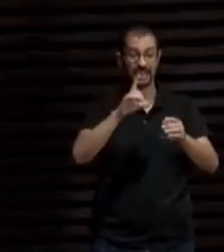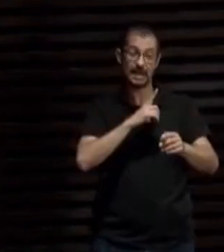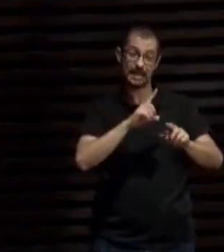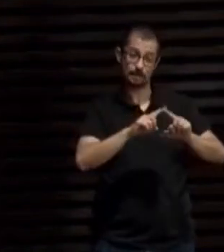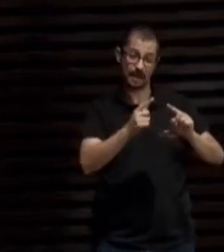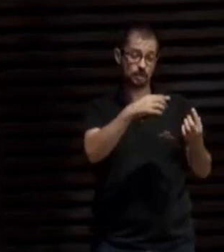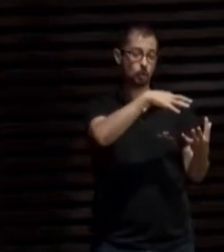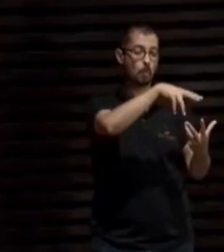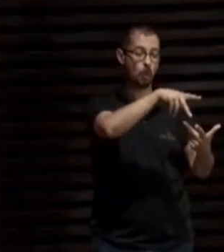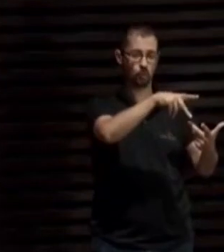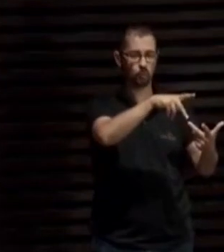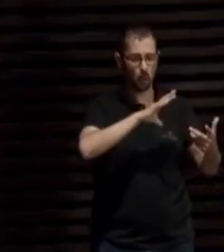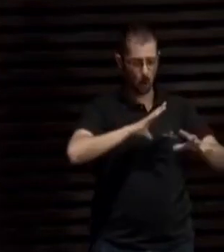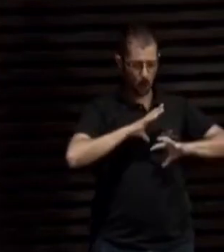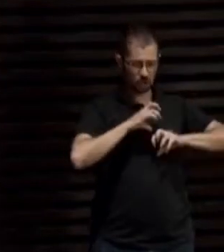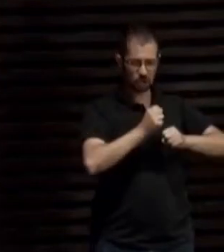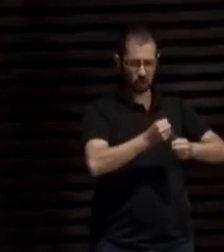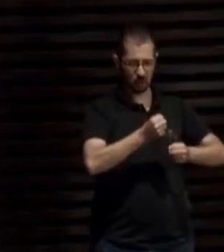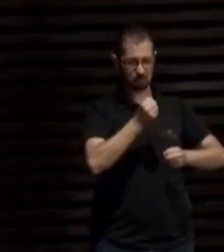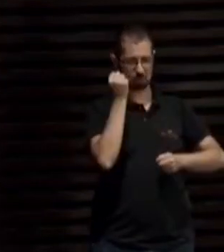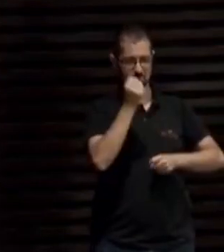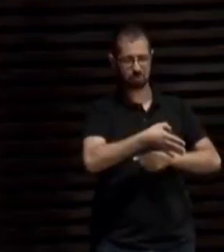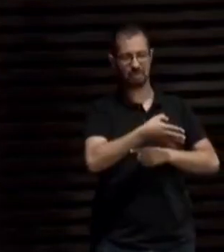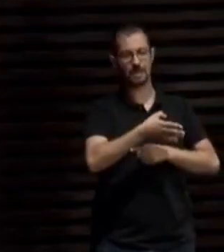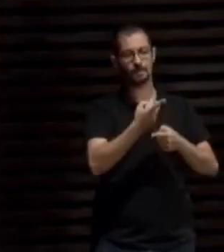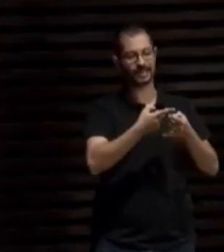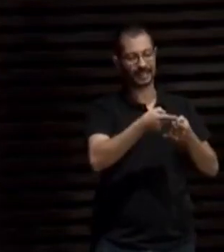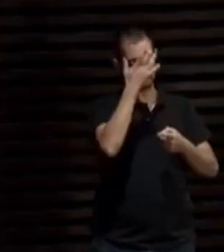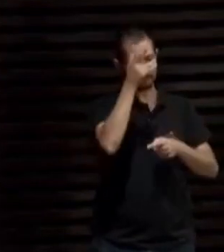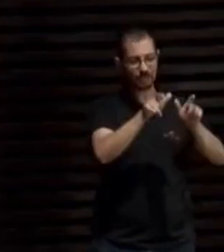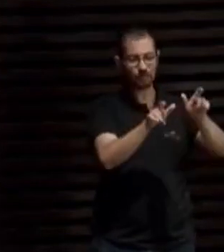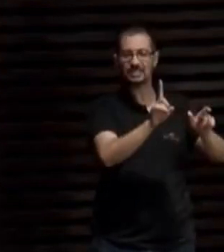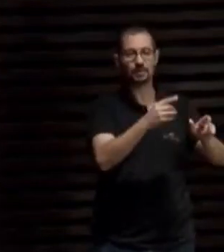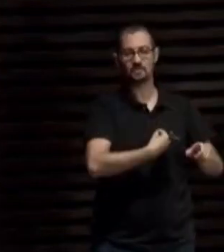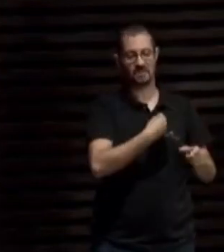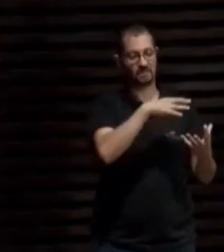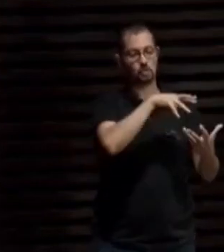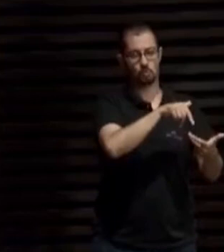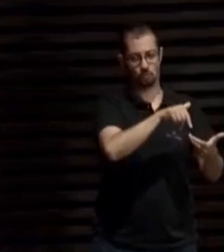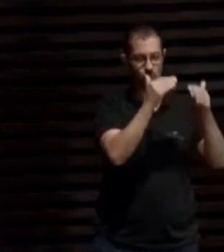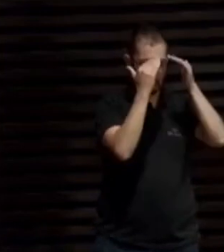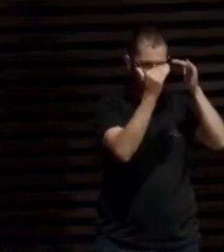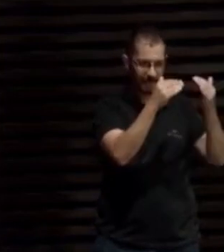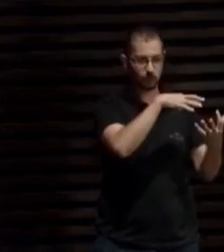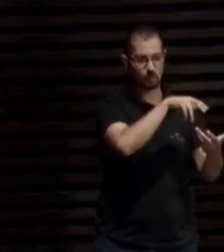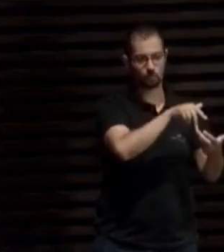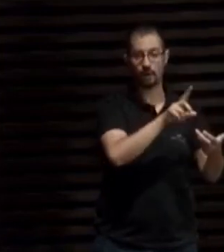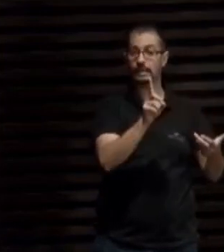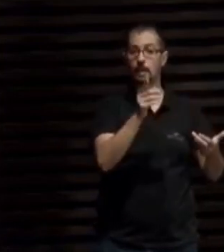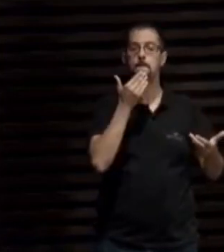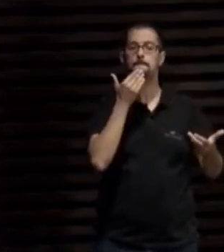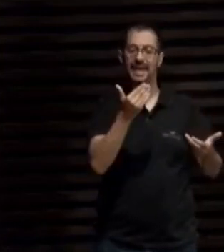não são do mundo, como também eu não sou. Não peço que os tire do mundo, e sim que